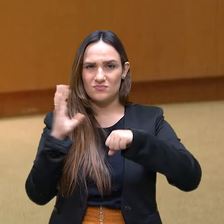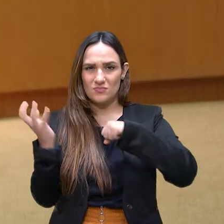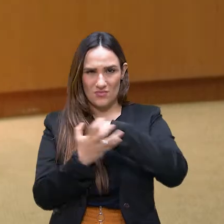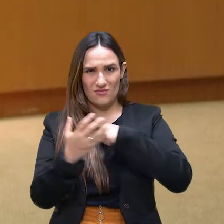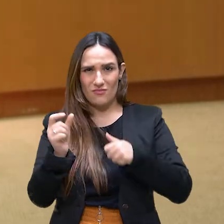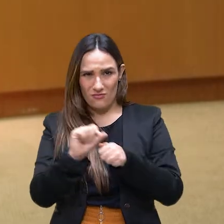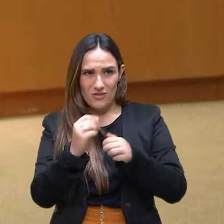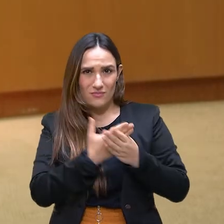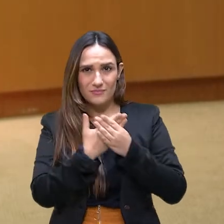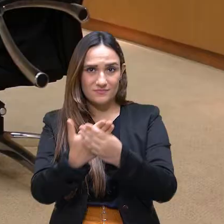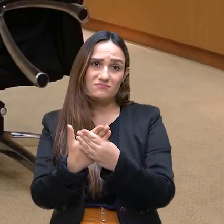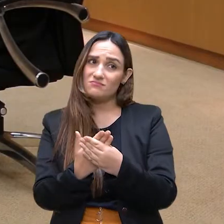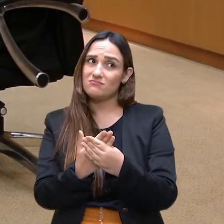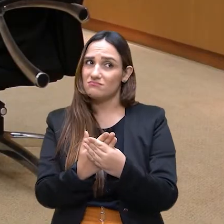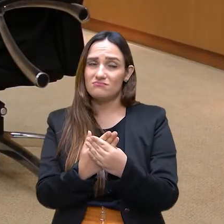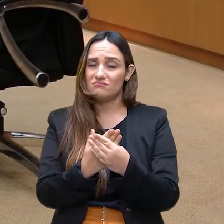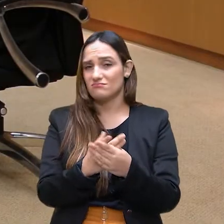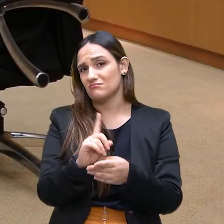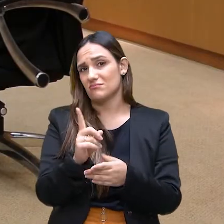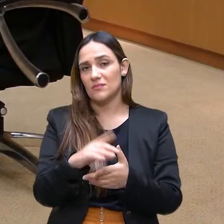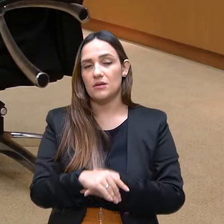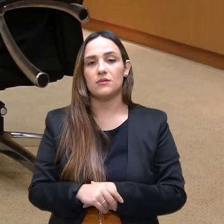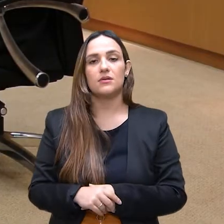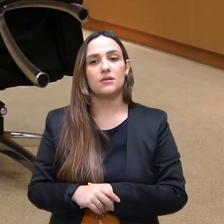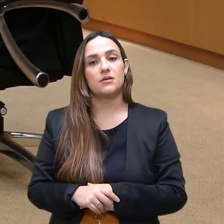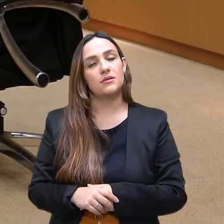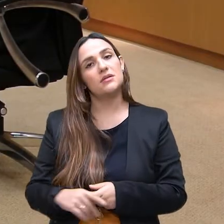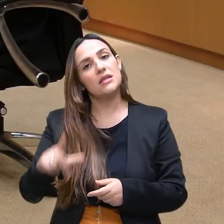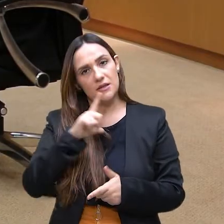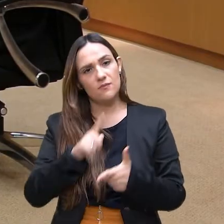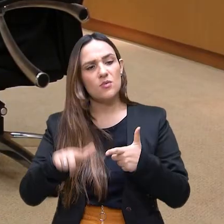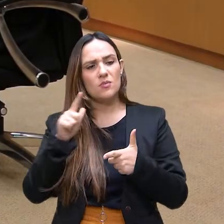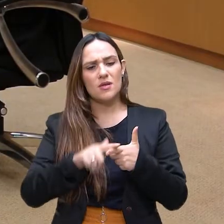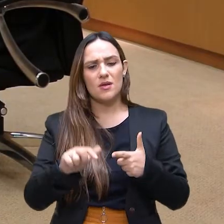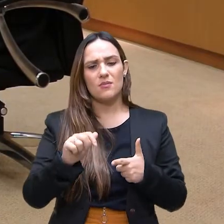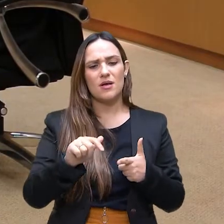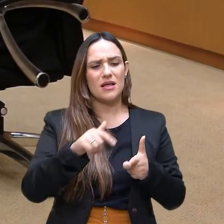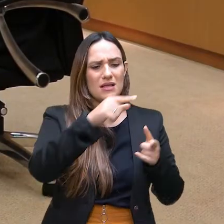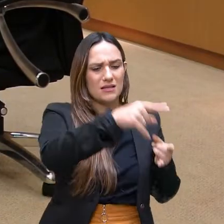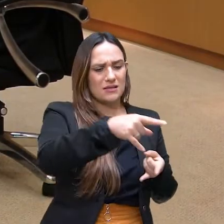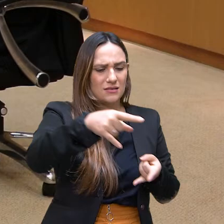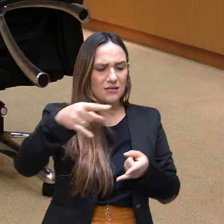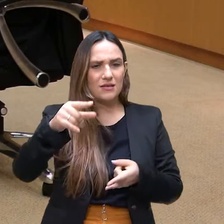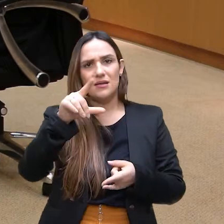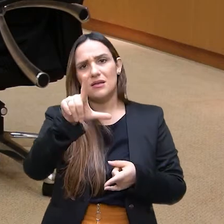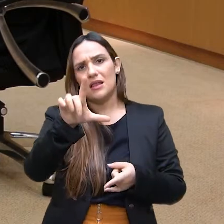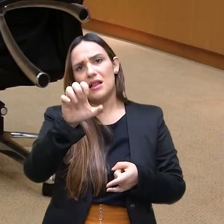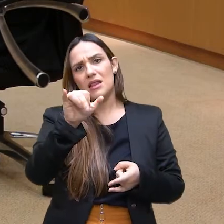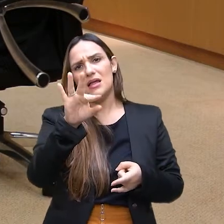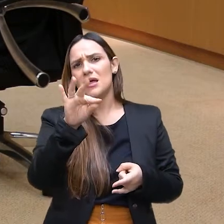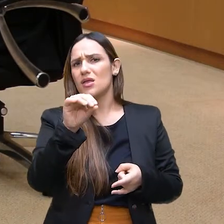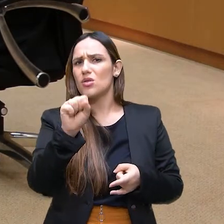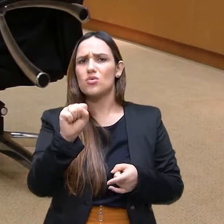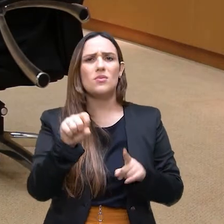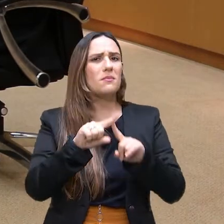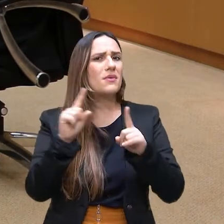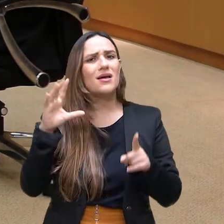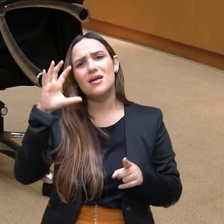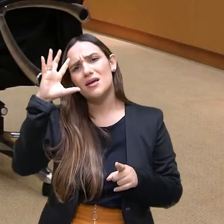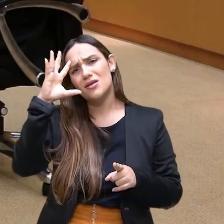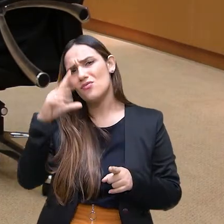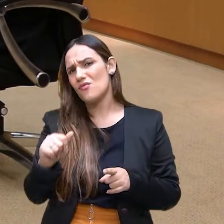si. Houve problemas de alocação de leitos, mas isso foi resolvido, não